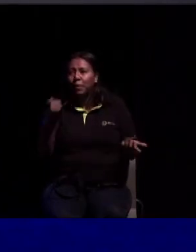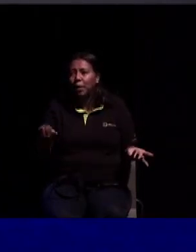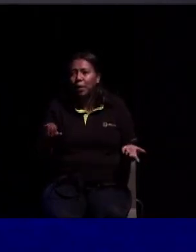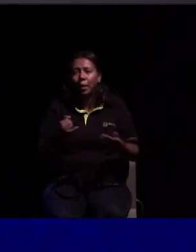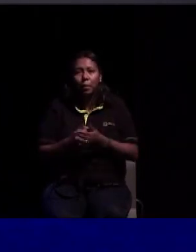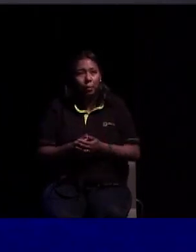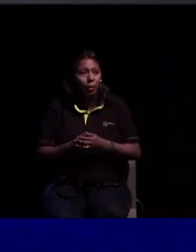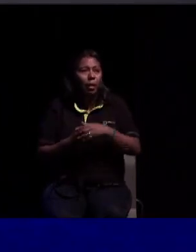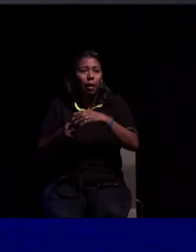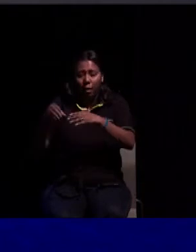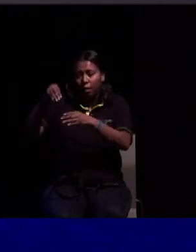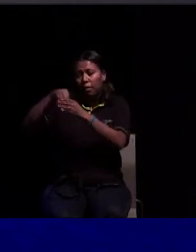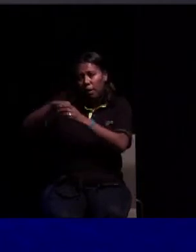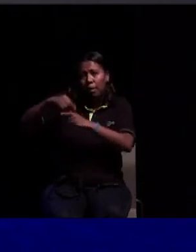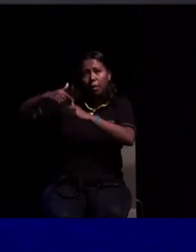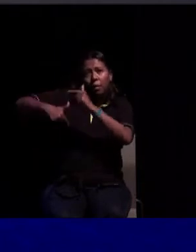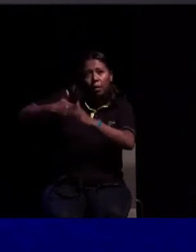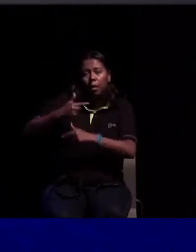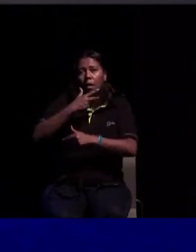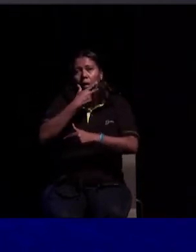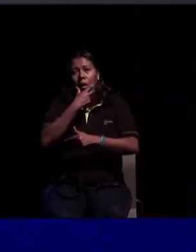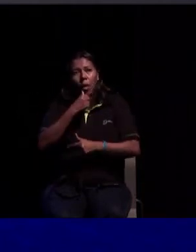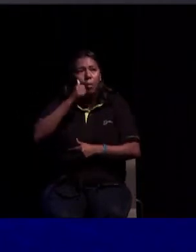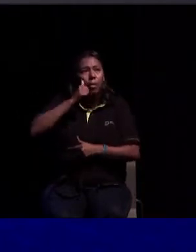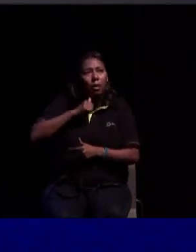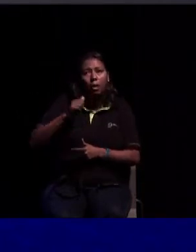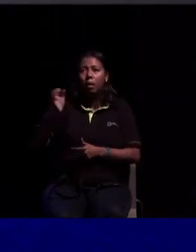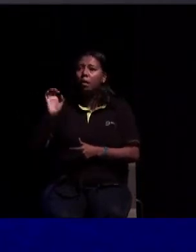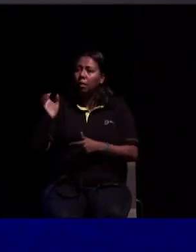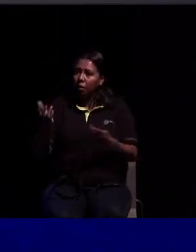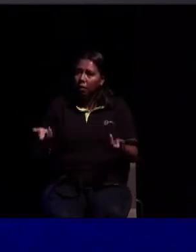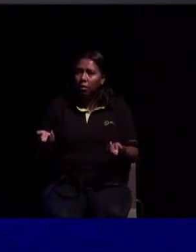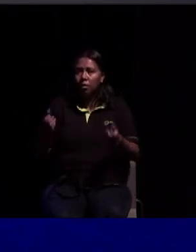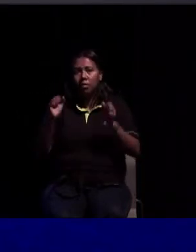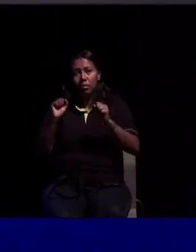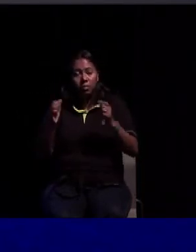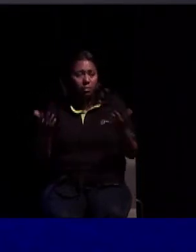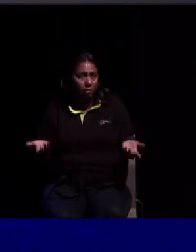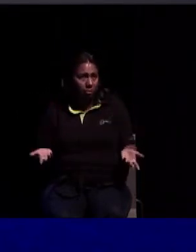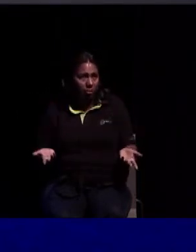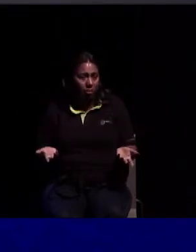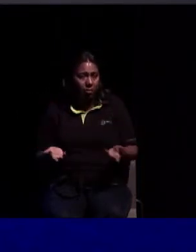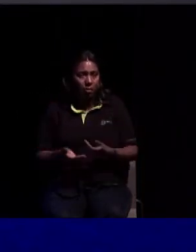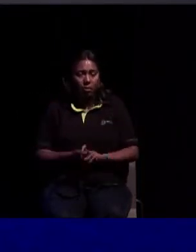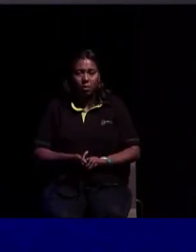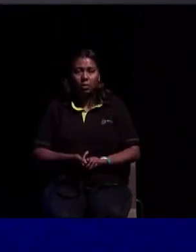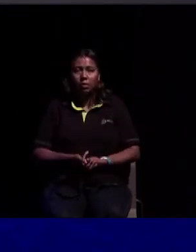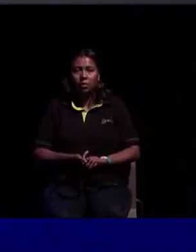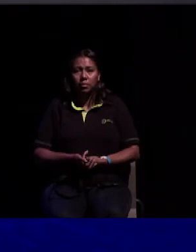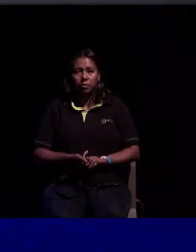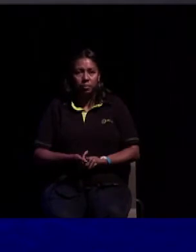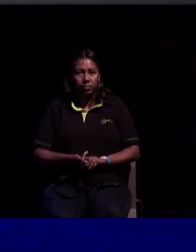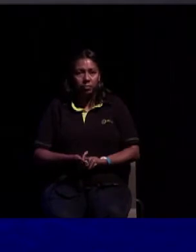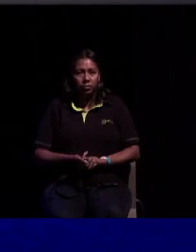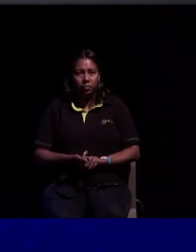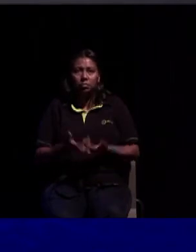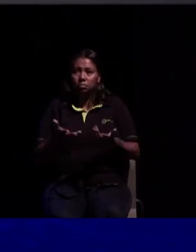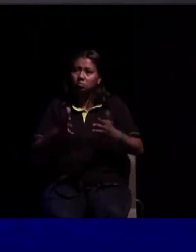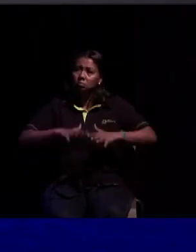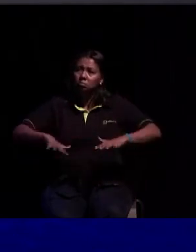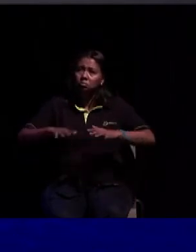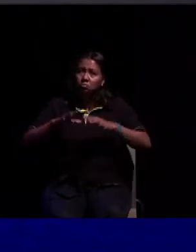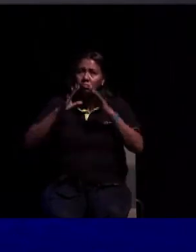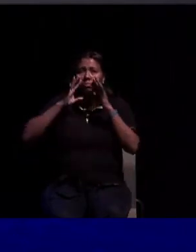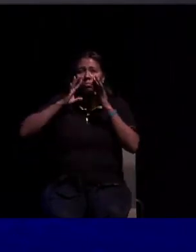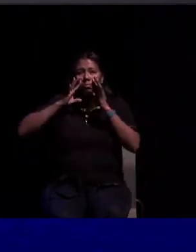hétero e tal. Nenhum problema, né? Entende? Quer dizer, esse é o ponto extremamente importante, que eu gostaria de chamar a atenção, que